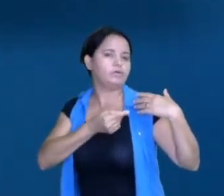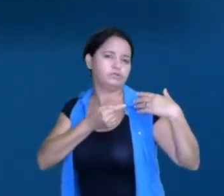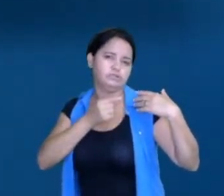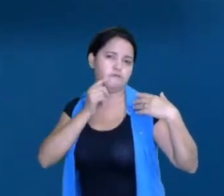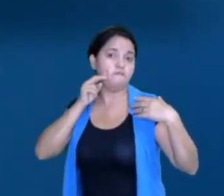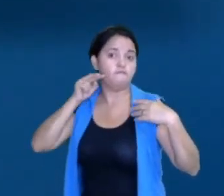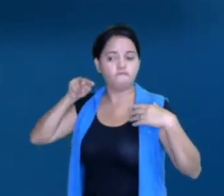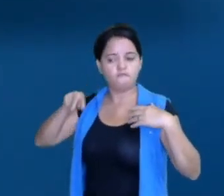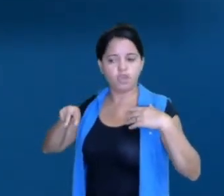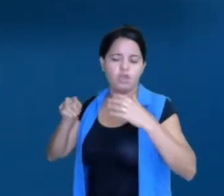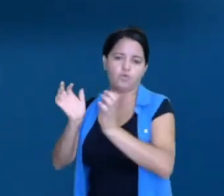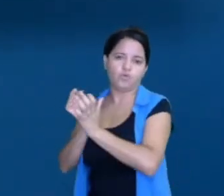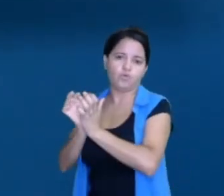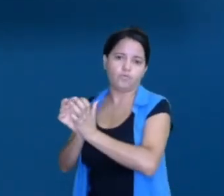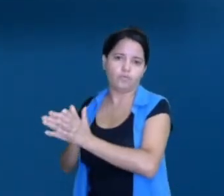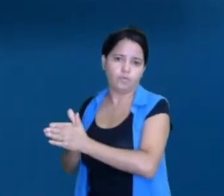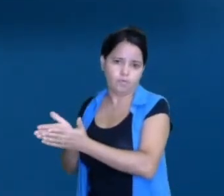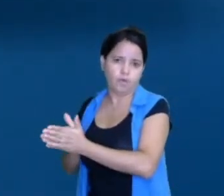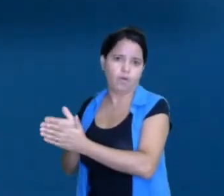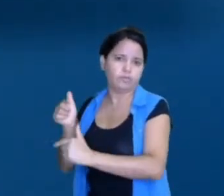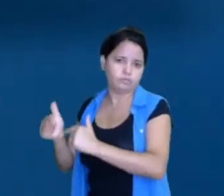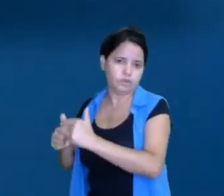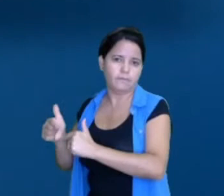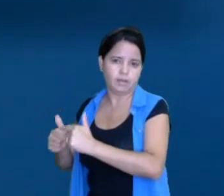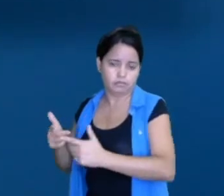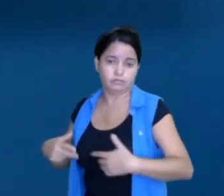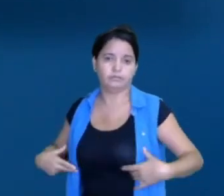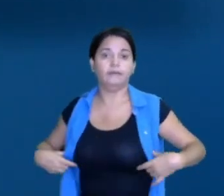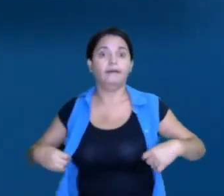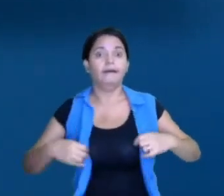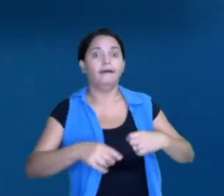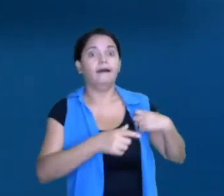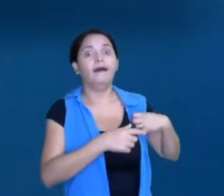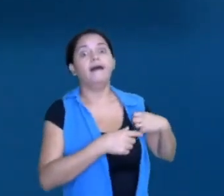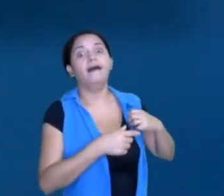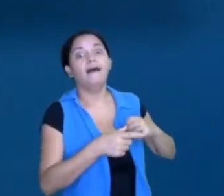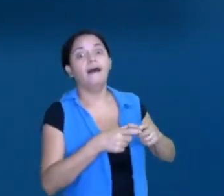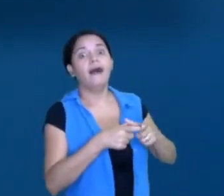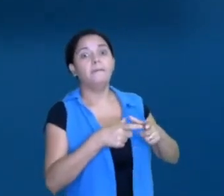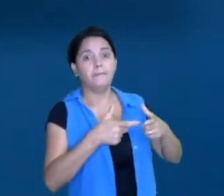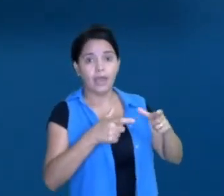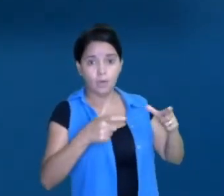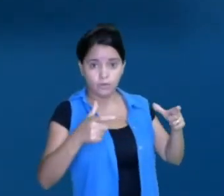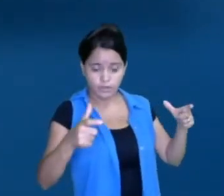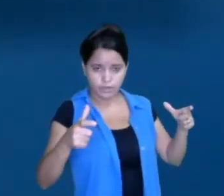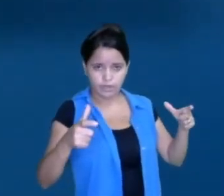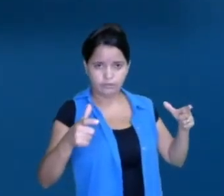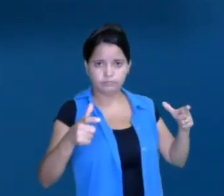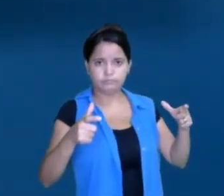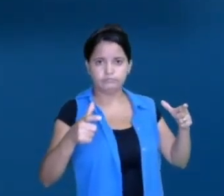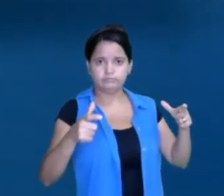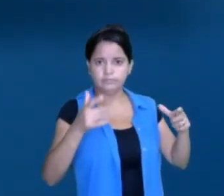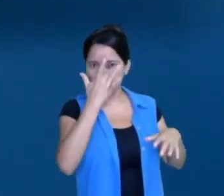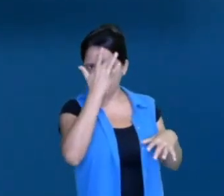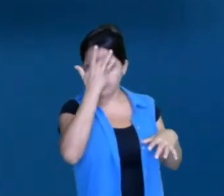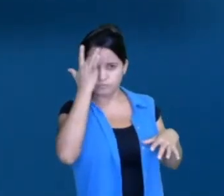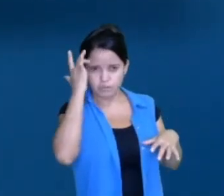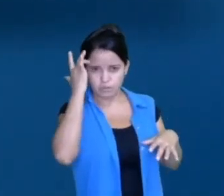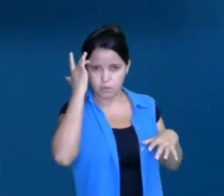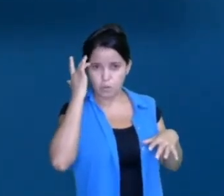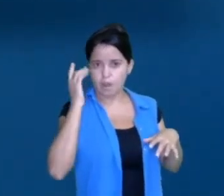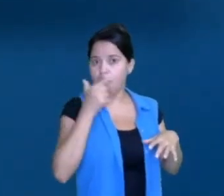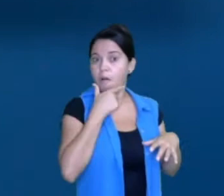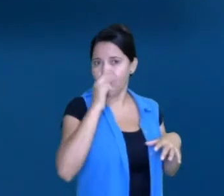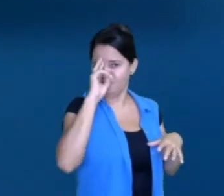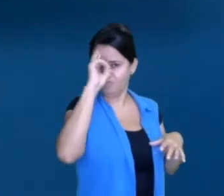gente? A maioria dos grandes proprietários, né, inclusive donos de fábricas, eles não estariam preocupados com a situação